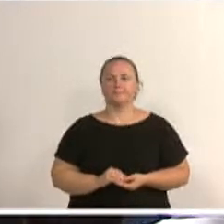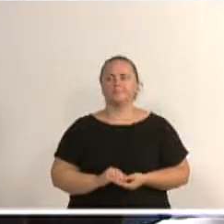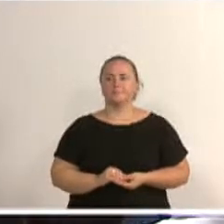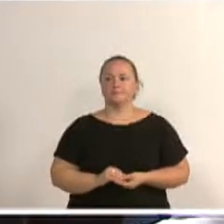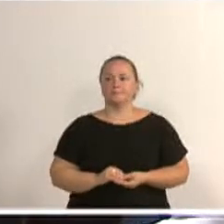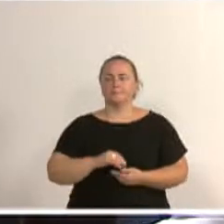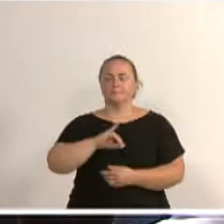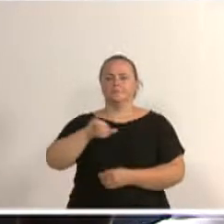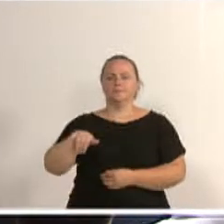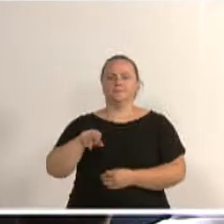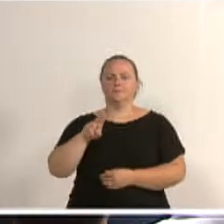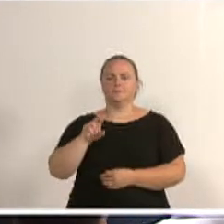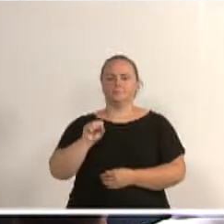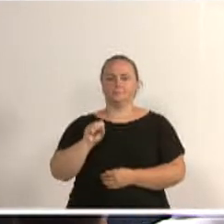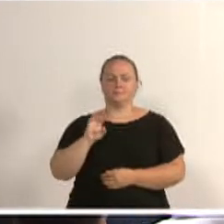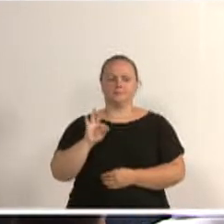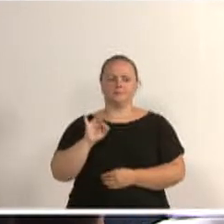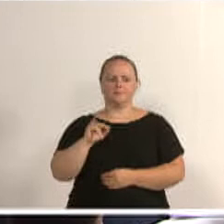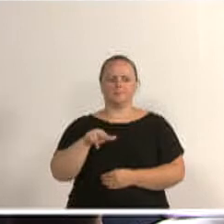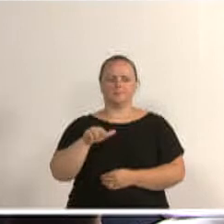Justina Ogliani.